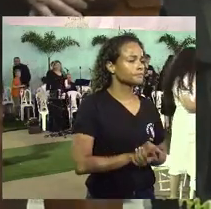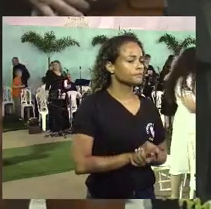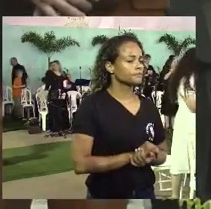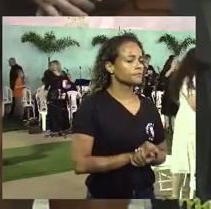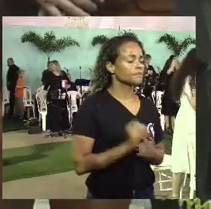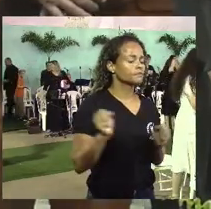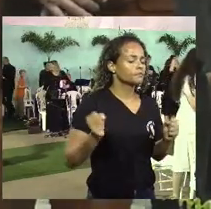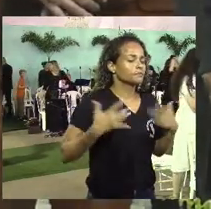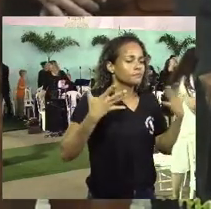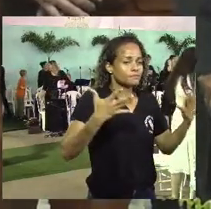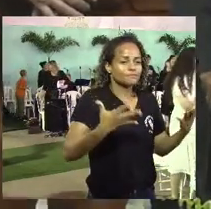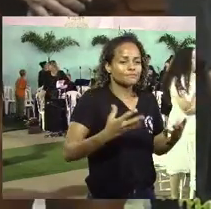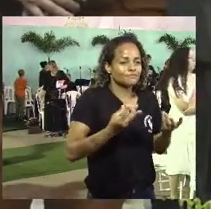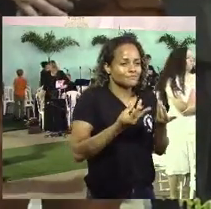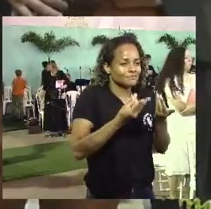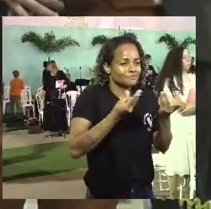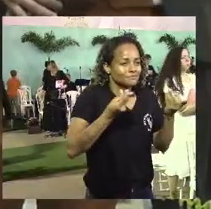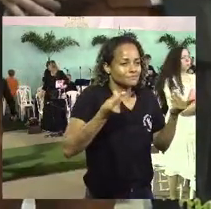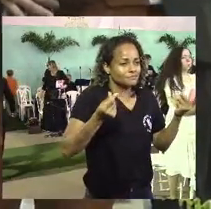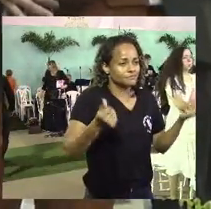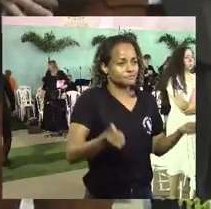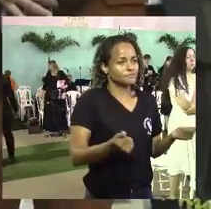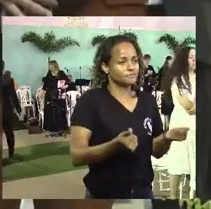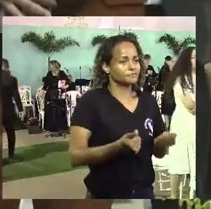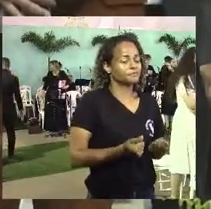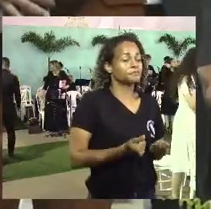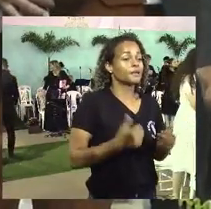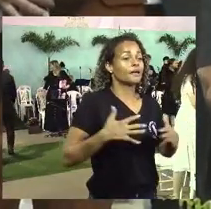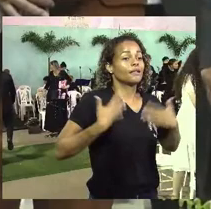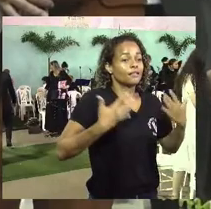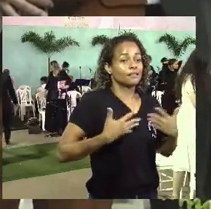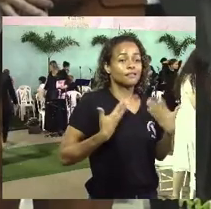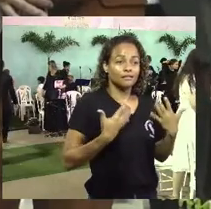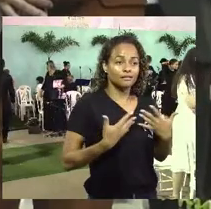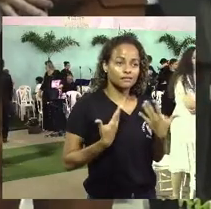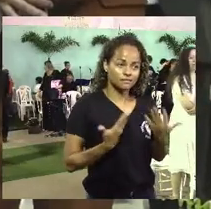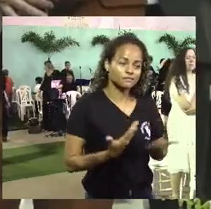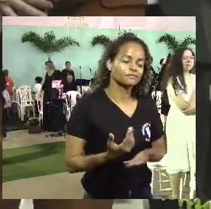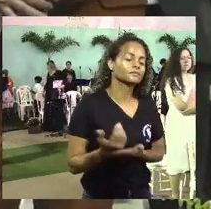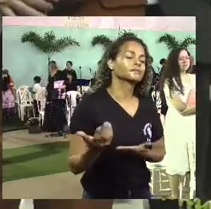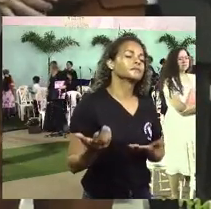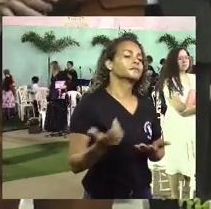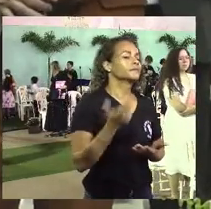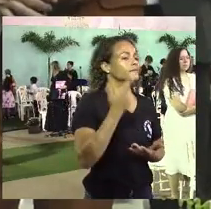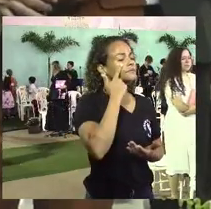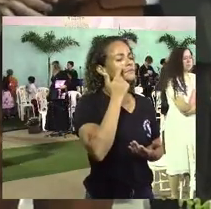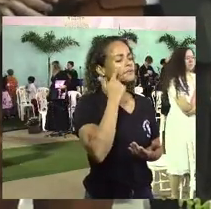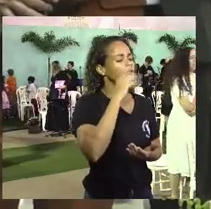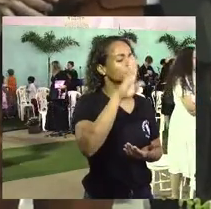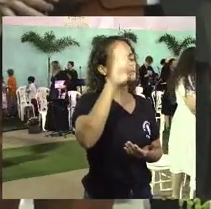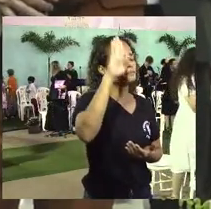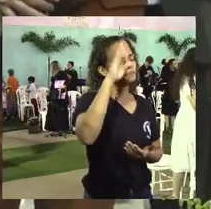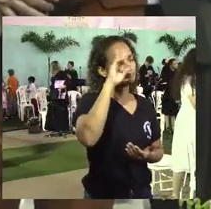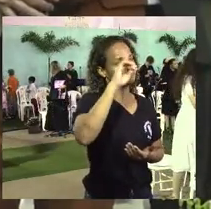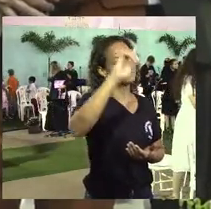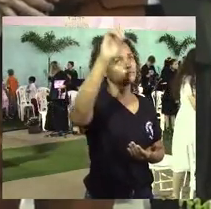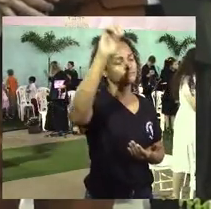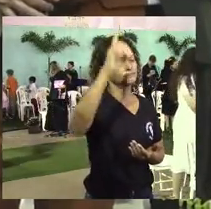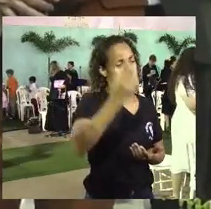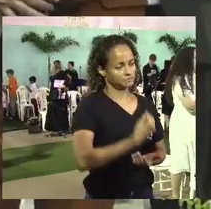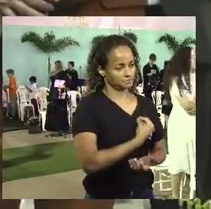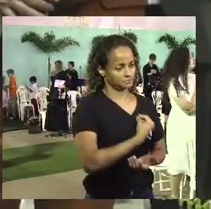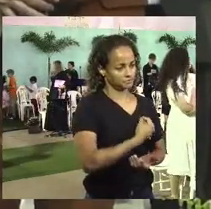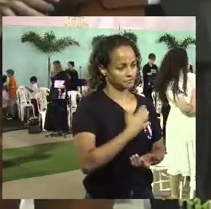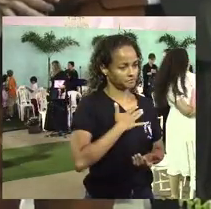milagre é maravilhoso é nós nos alegrarmos é recebermos promessas de Deus é mas